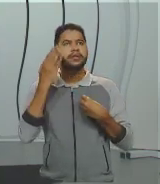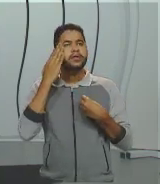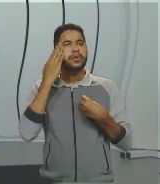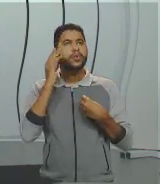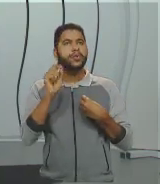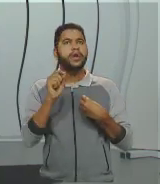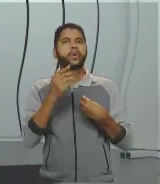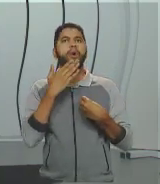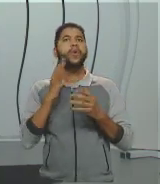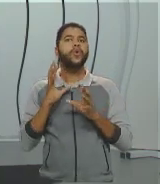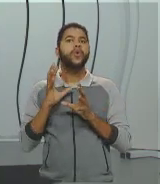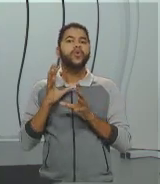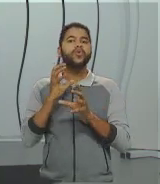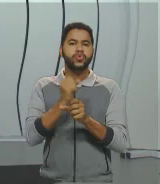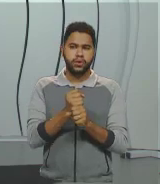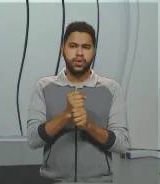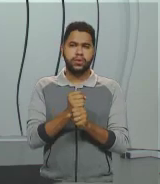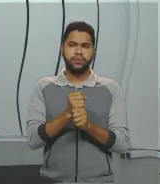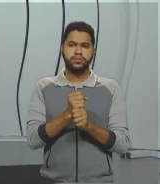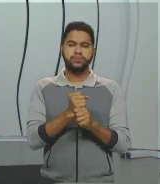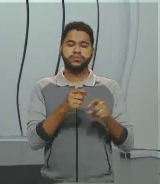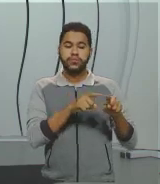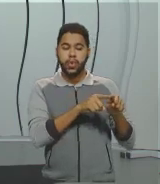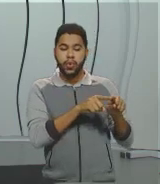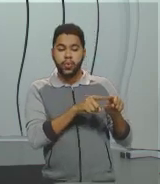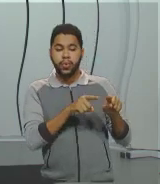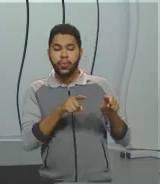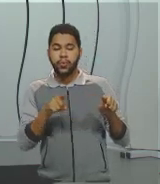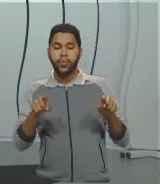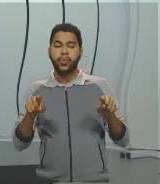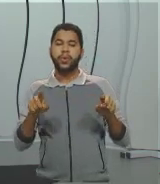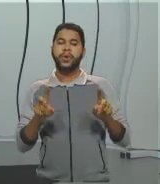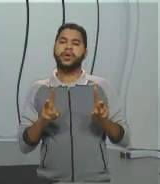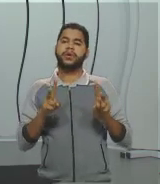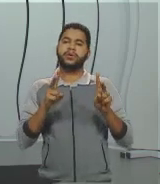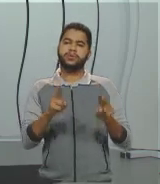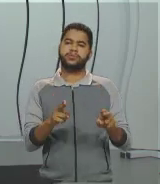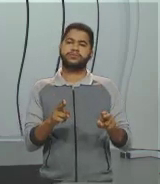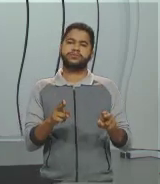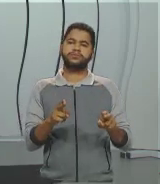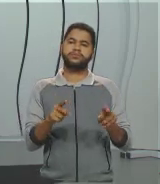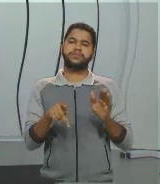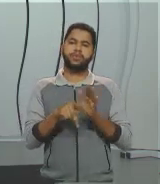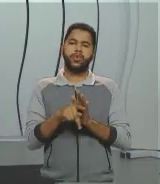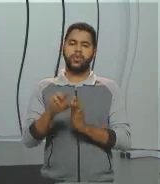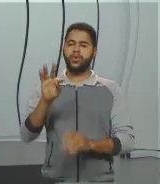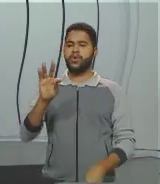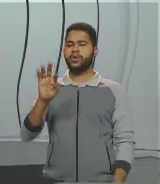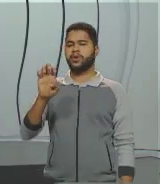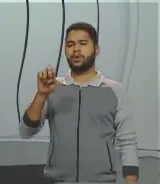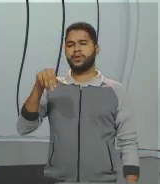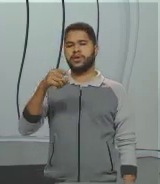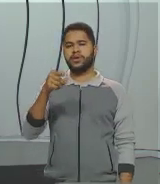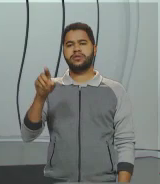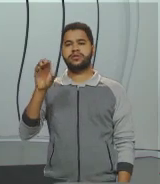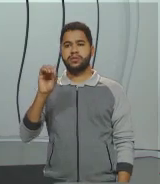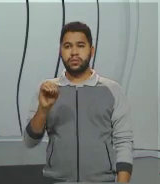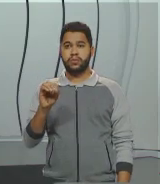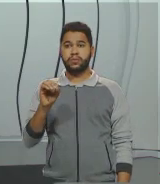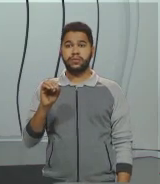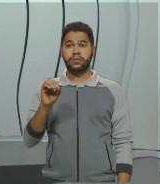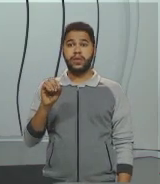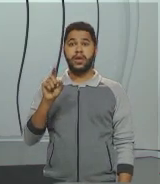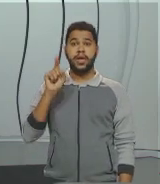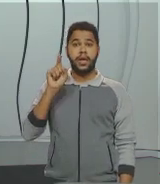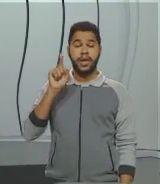tensão total desse trecho vai ser igual à soma das tensões. Beleza? Então, isso aqui,